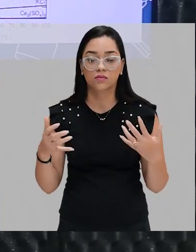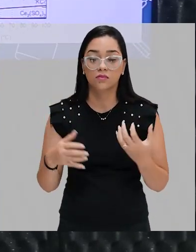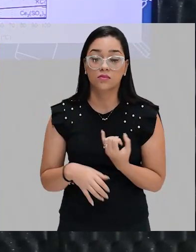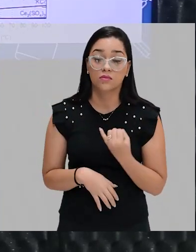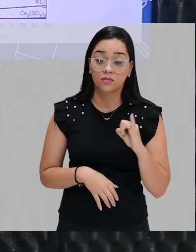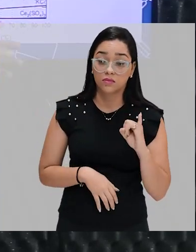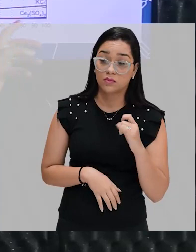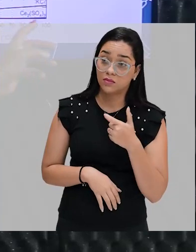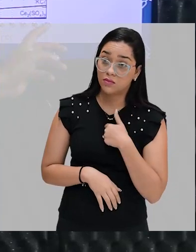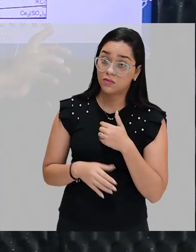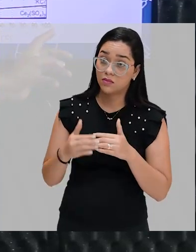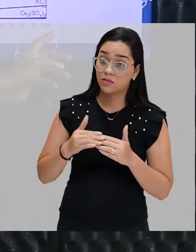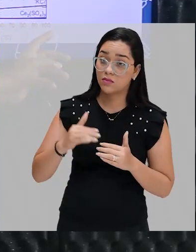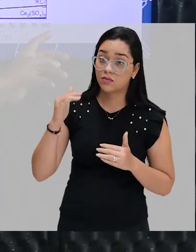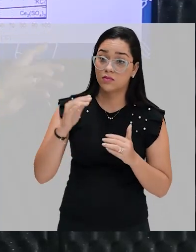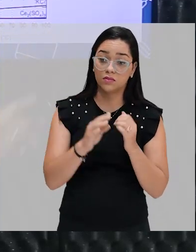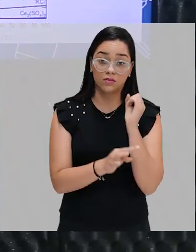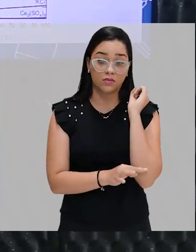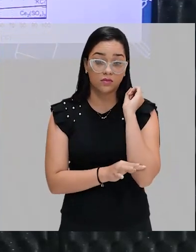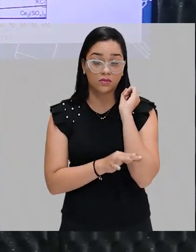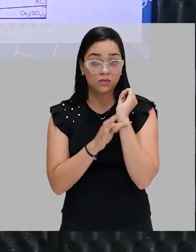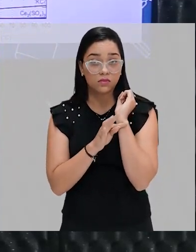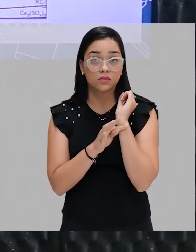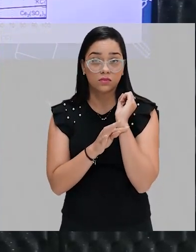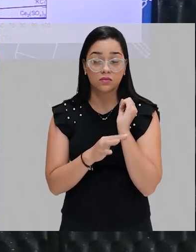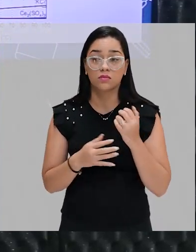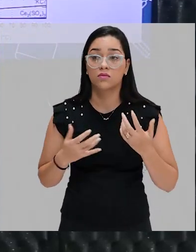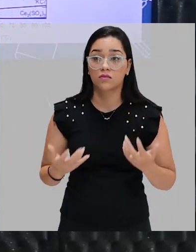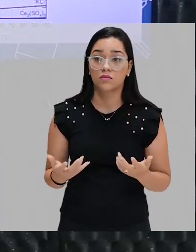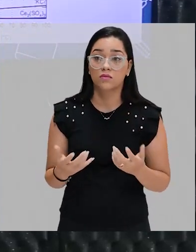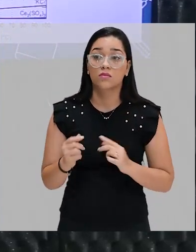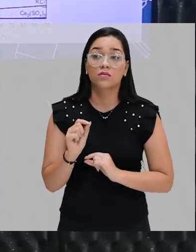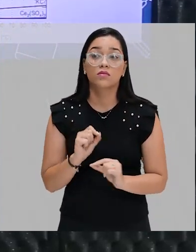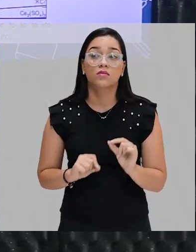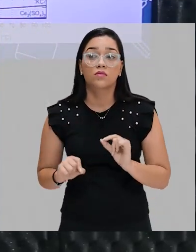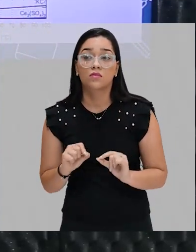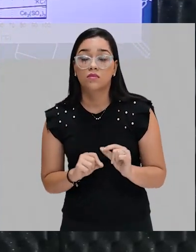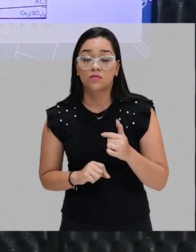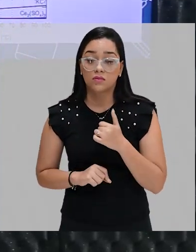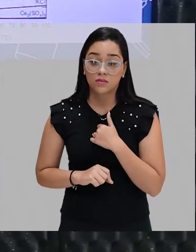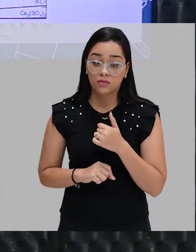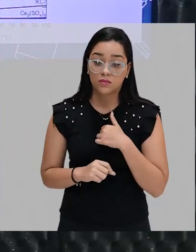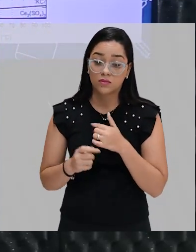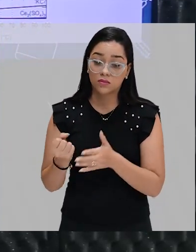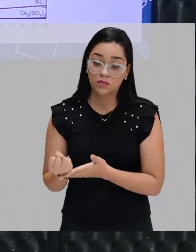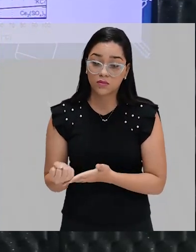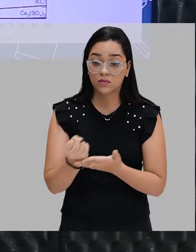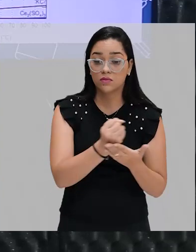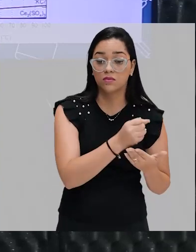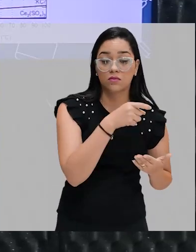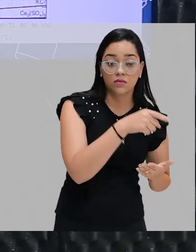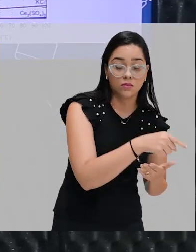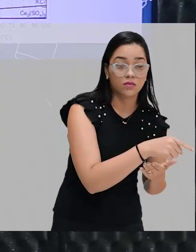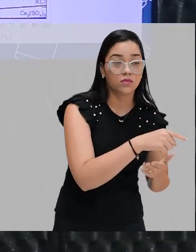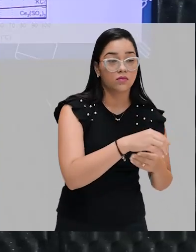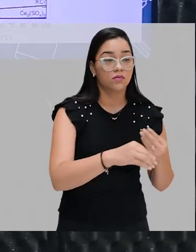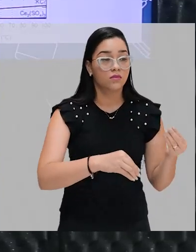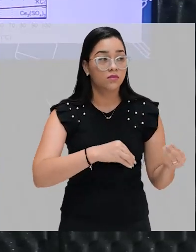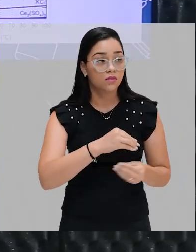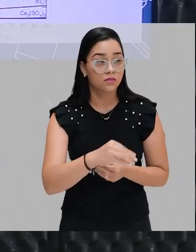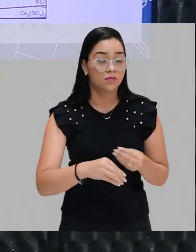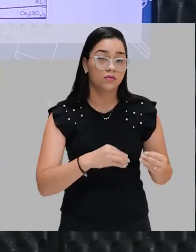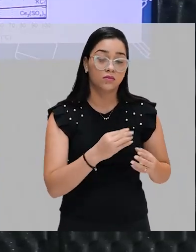eu elevo a temperatura, certo? Eu vou estar favorecendo aquela substância que, na